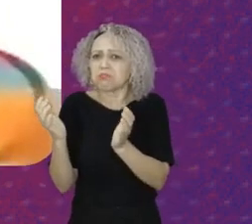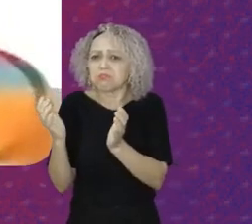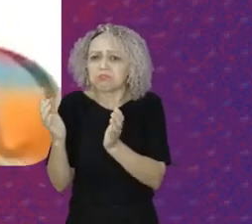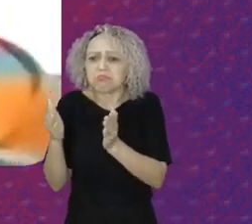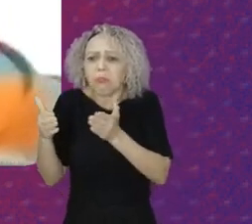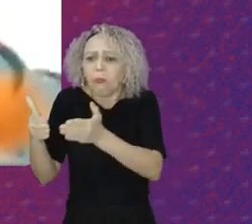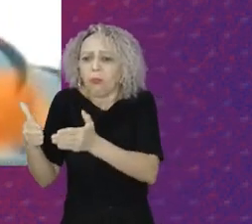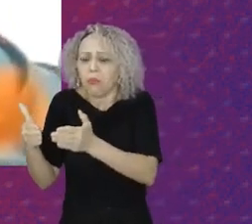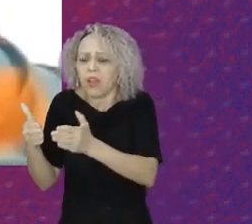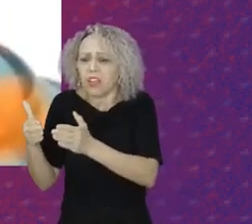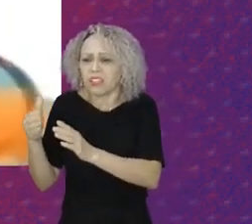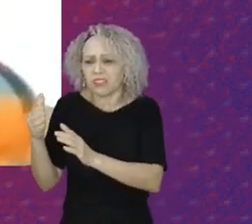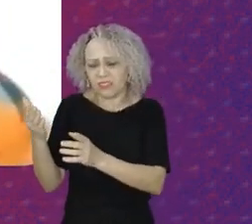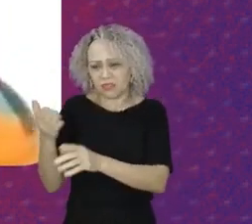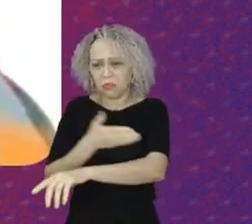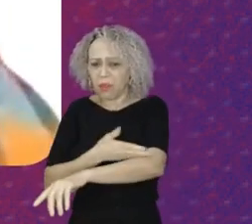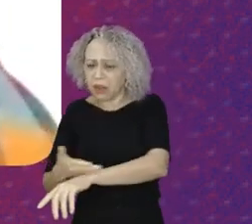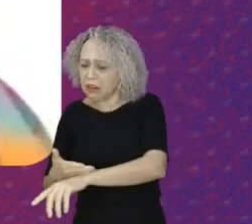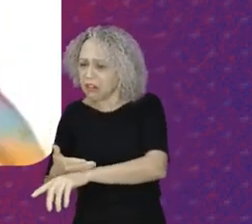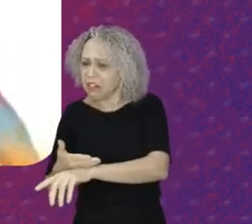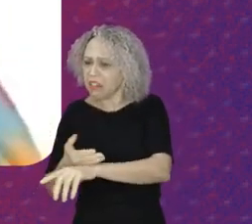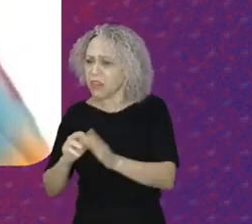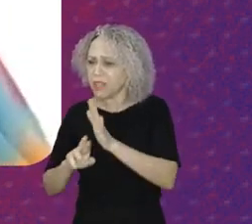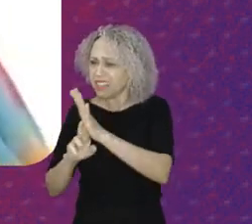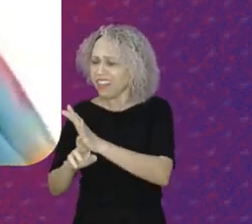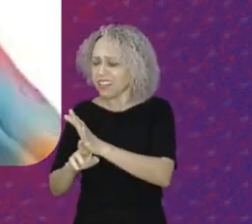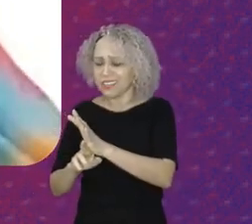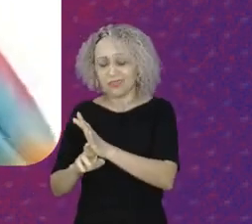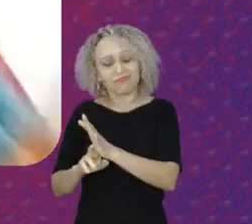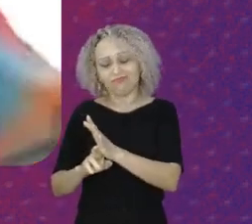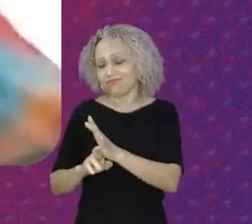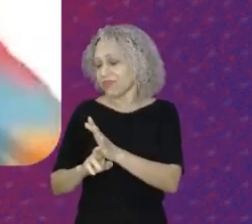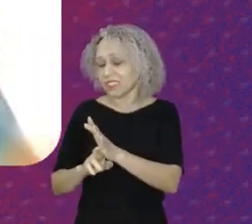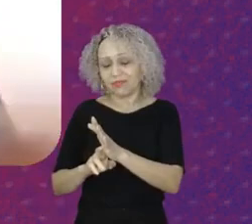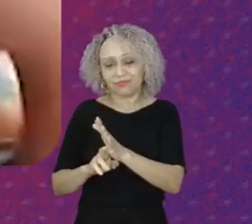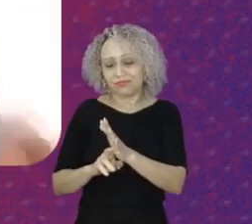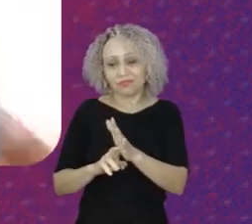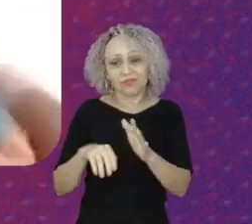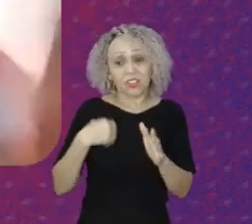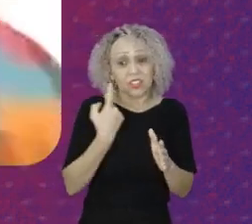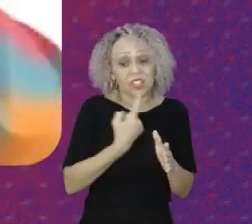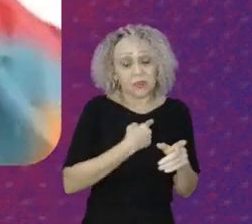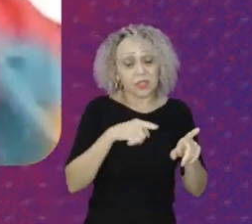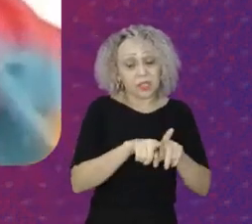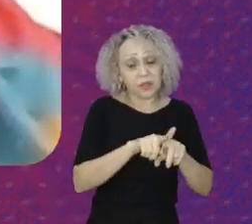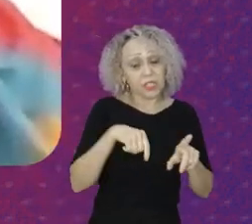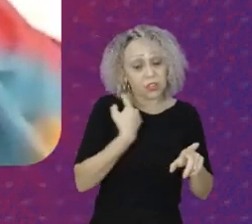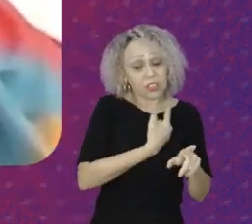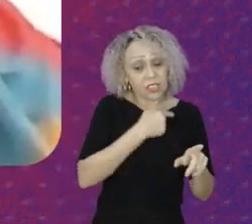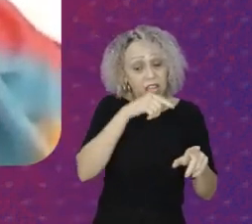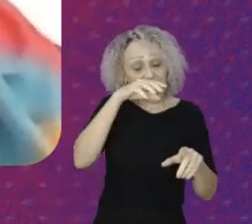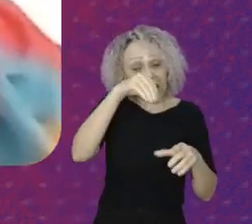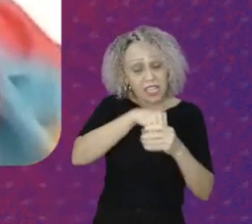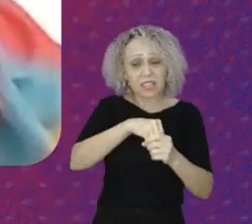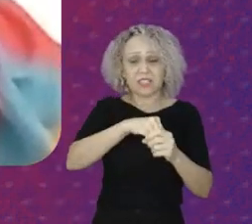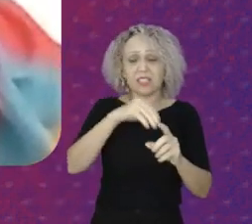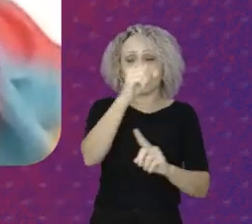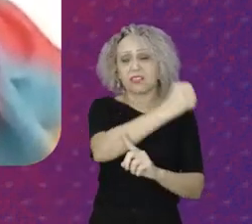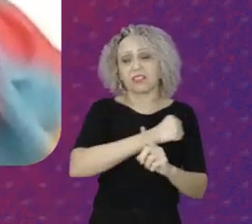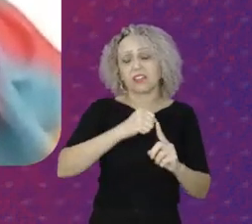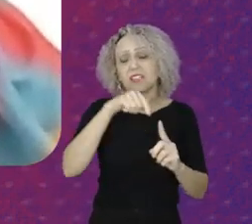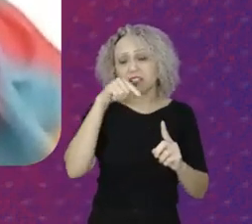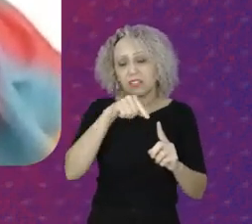lideranças, que, como eu disse, lideranças não surgem do nada. Lideranças são construídas, fortalecidas, e que a gente possa ter